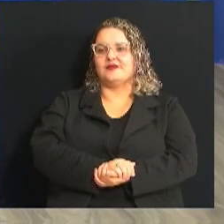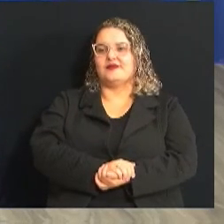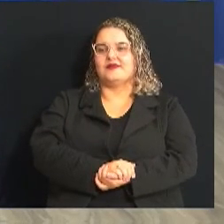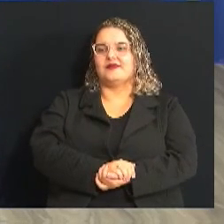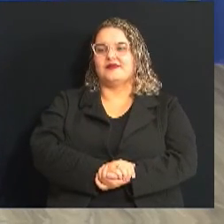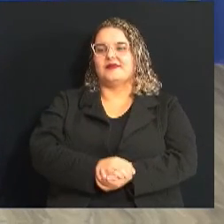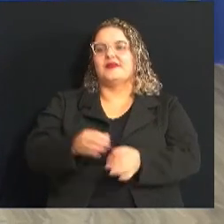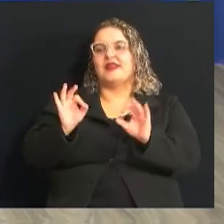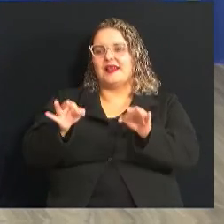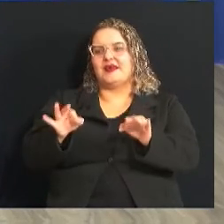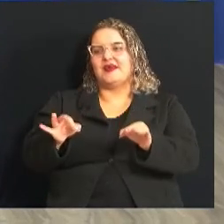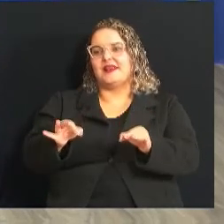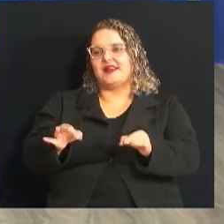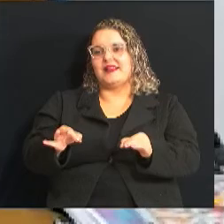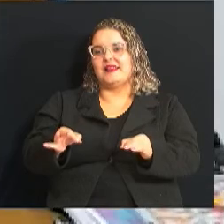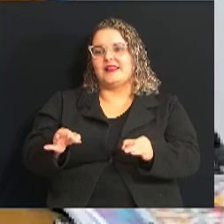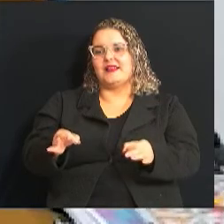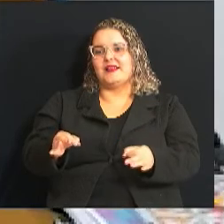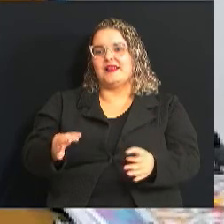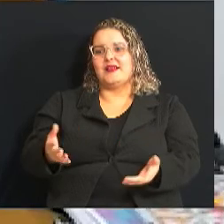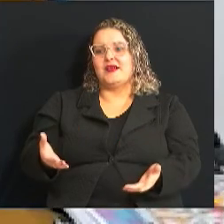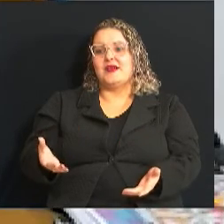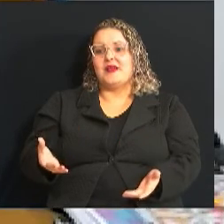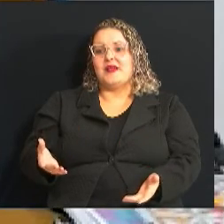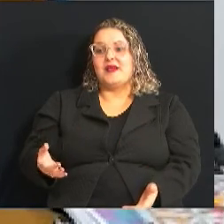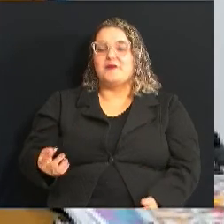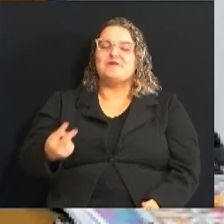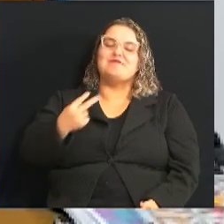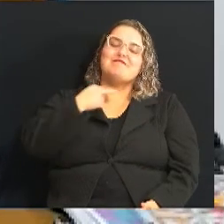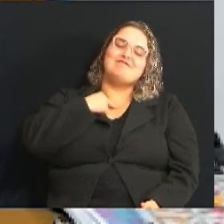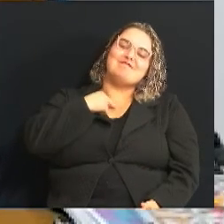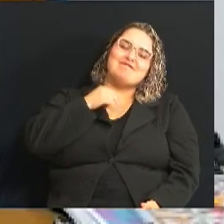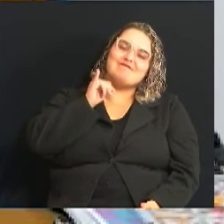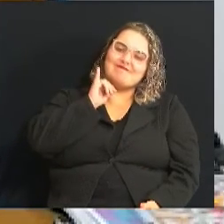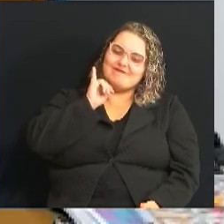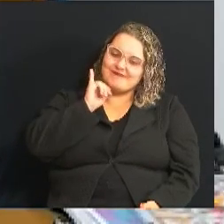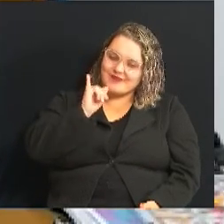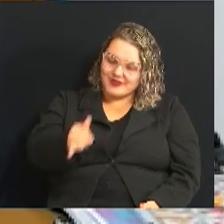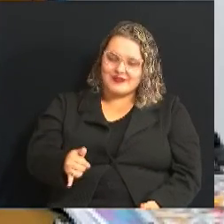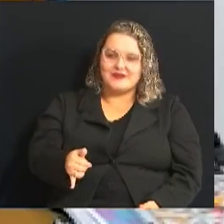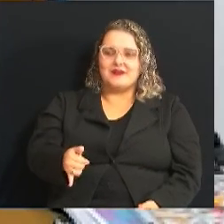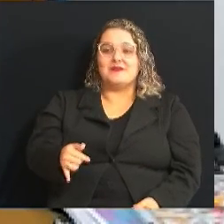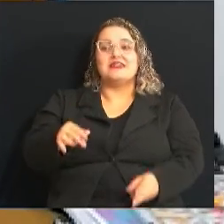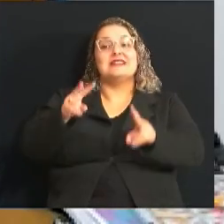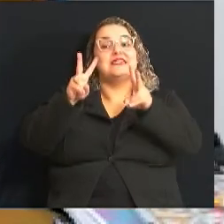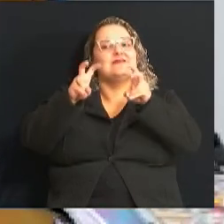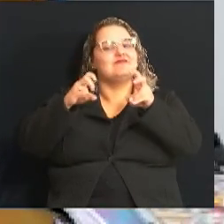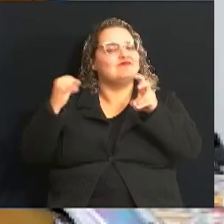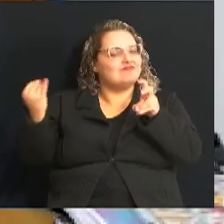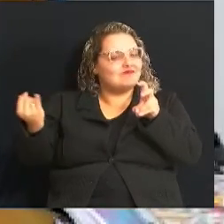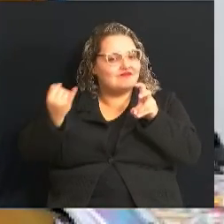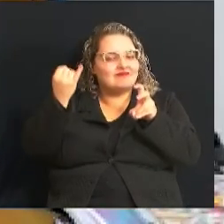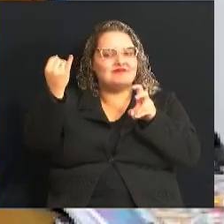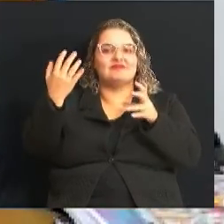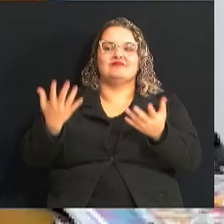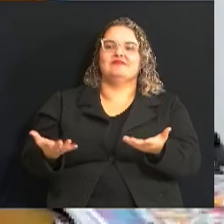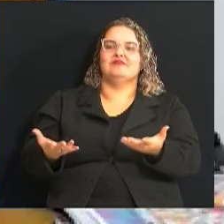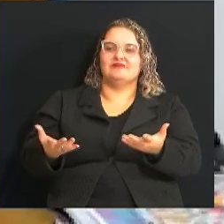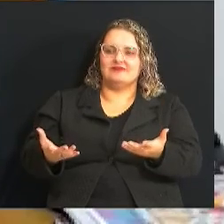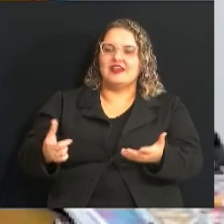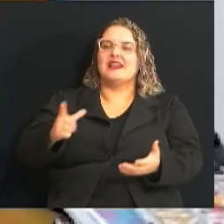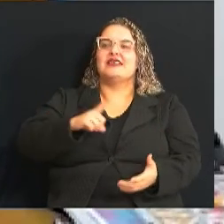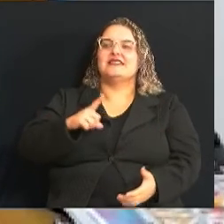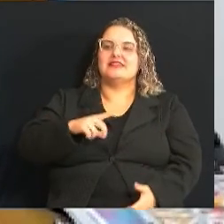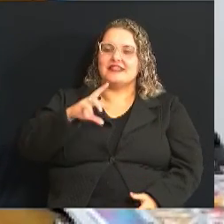Com certeza. Que pena que eu não posso revelar, mas esse tema é quente, importante e faz sofrer, mas tem solução aí,